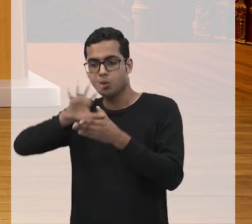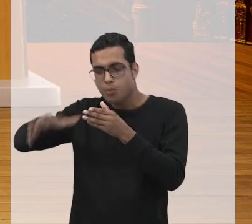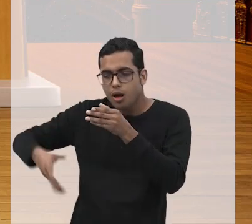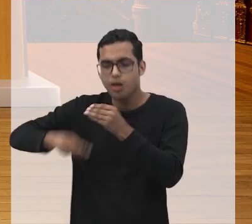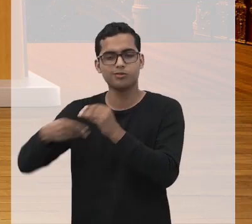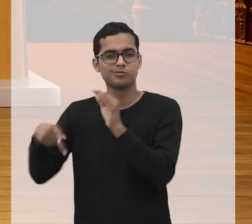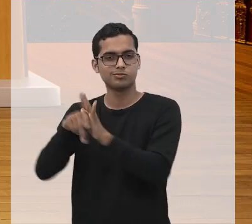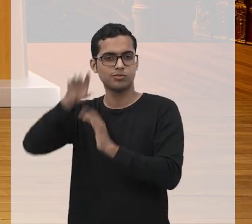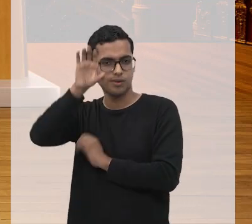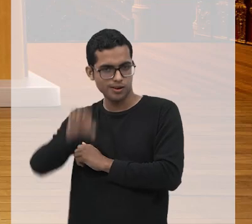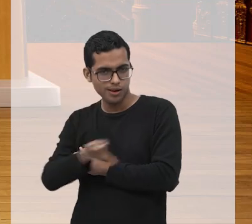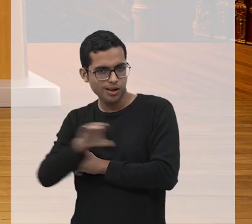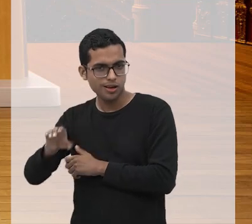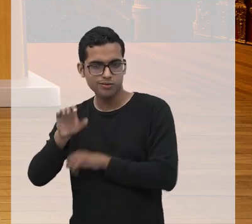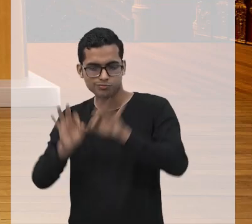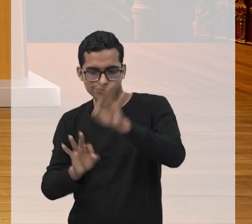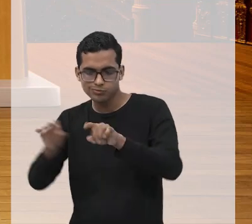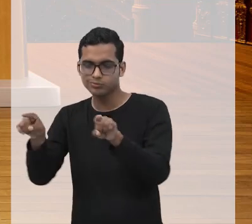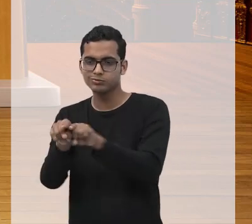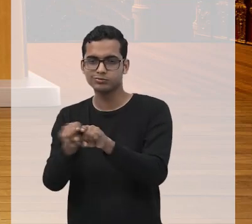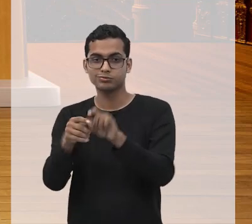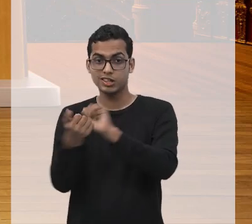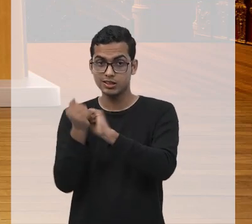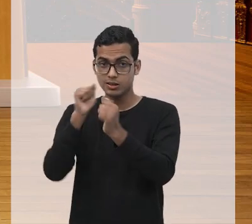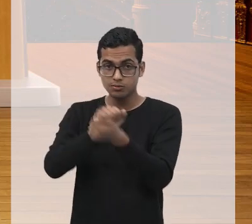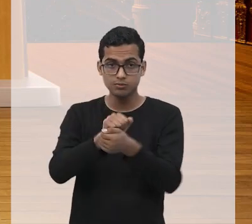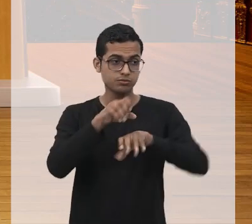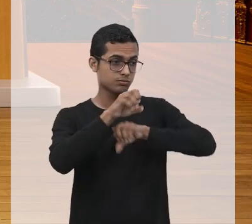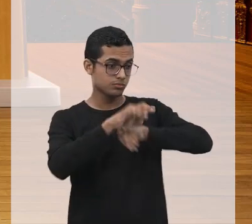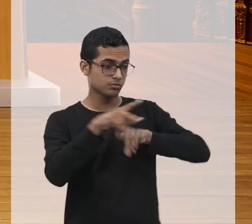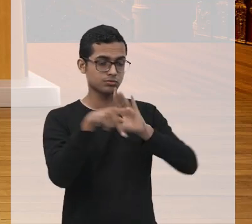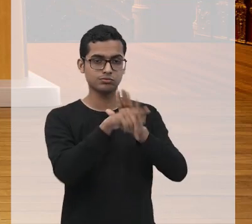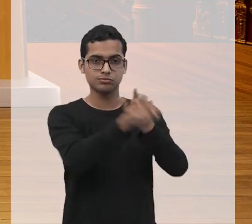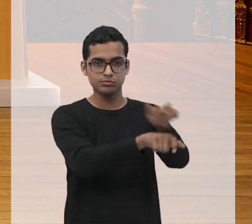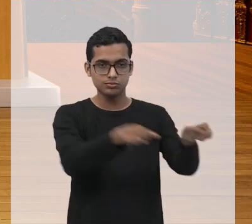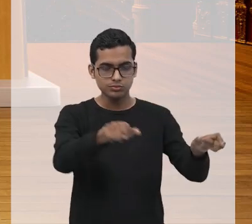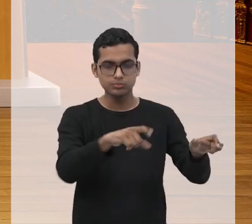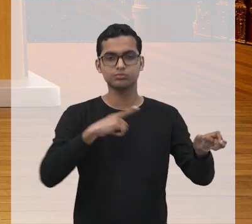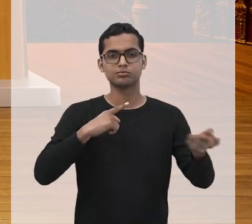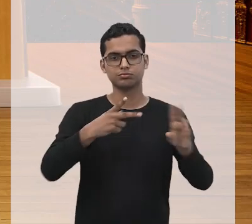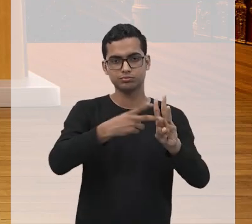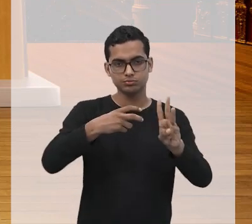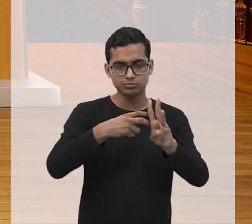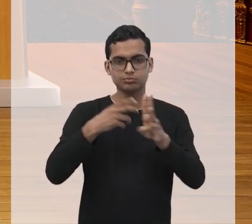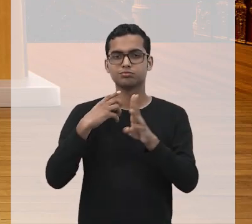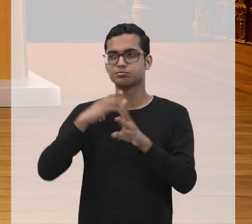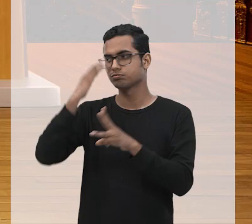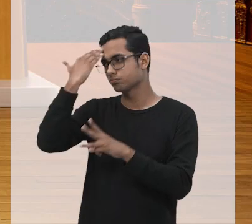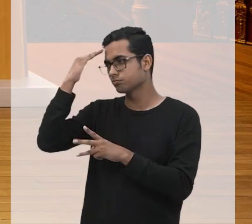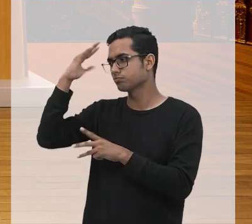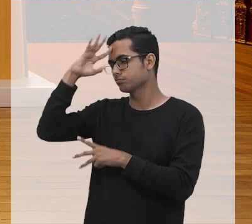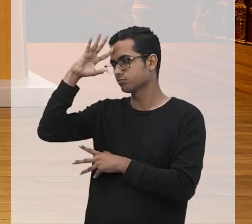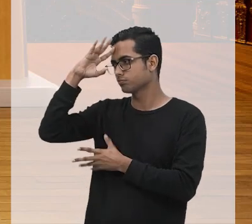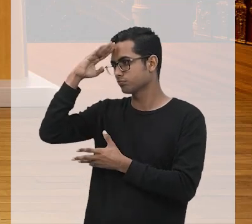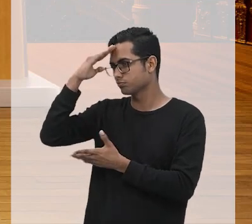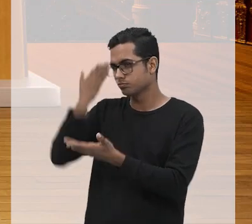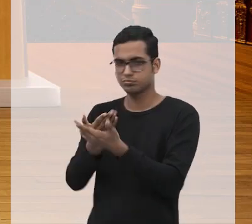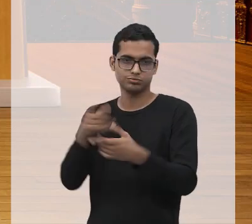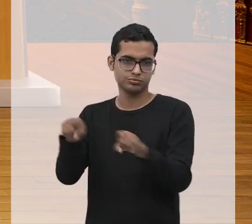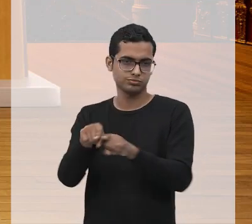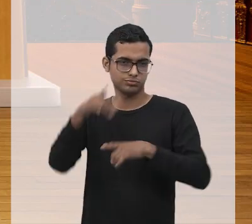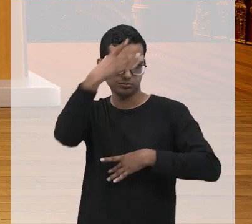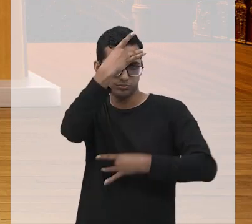catequese tem essa proposta da mistura de elementos indígenas como música e dança na ação cênica. Então,